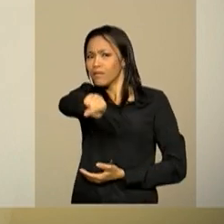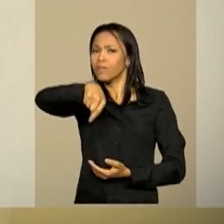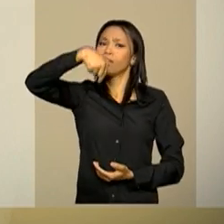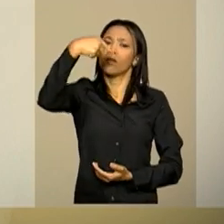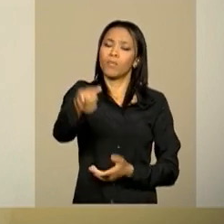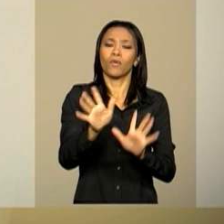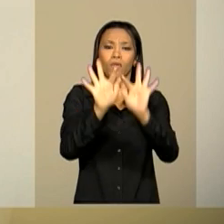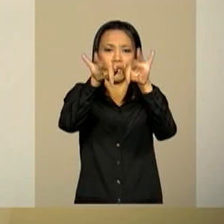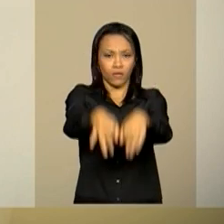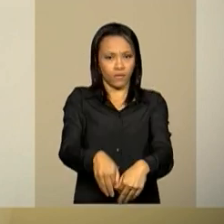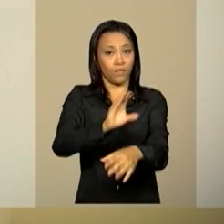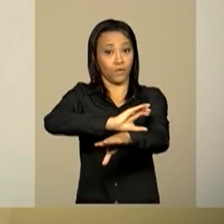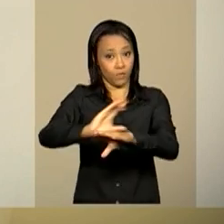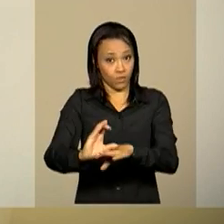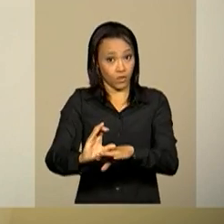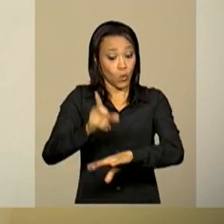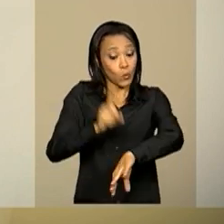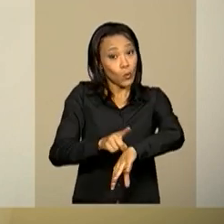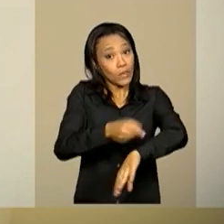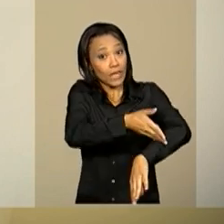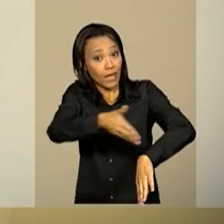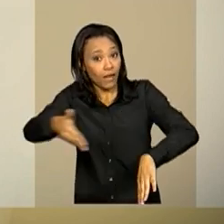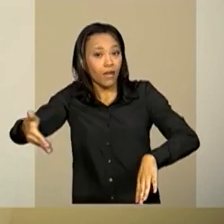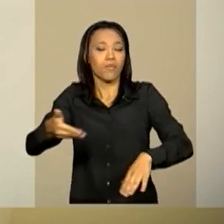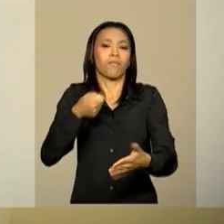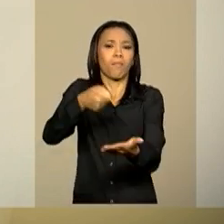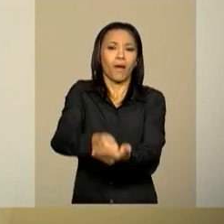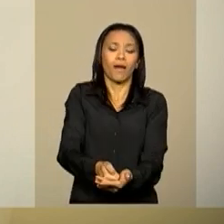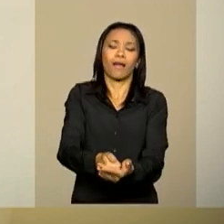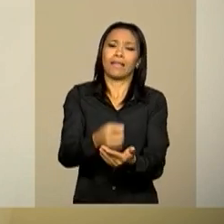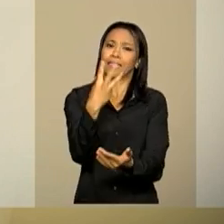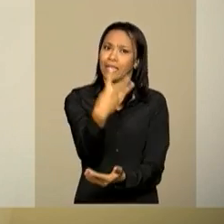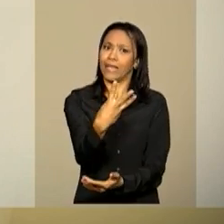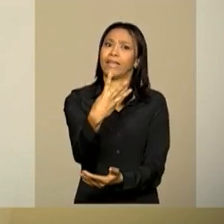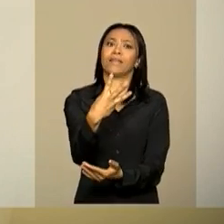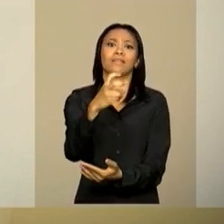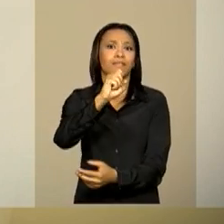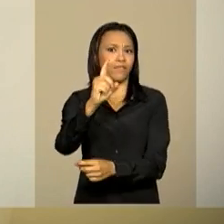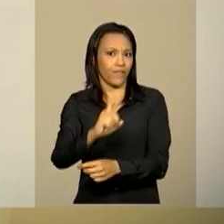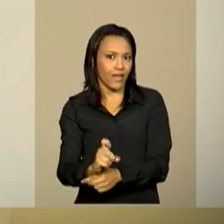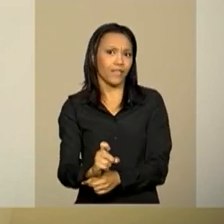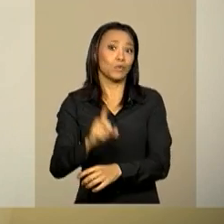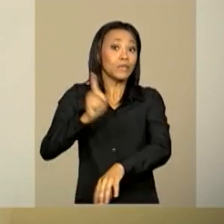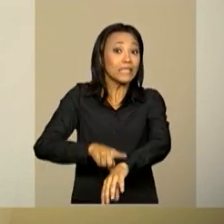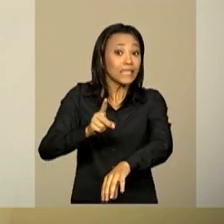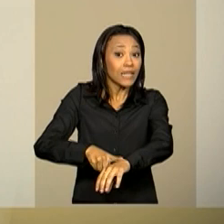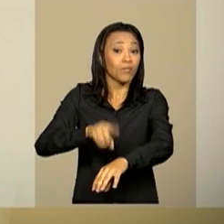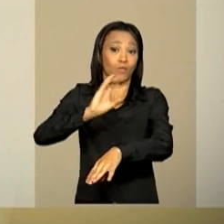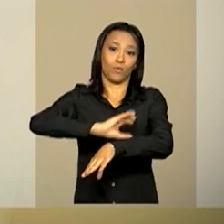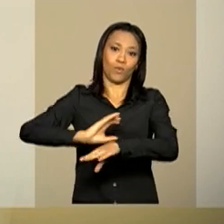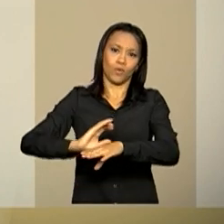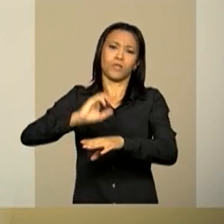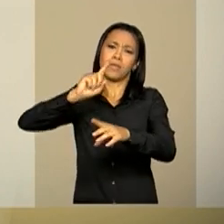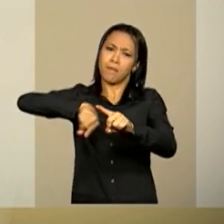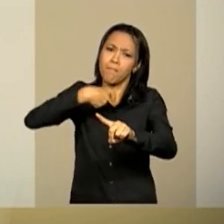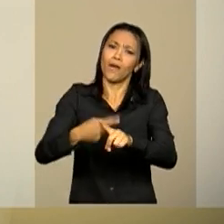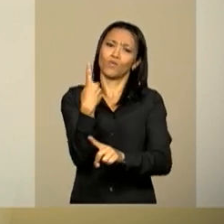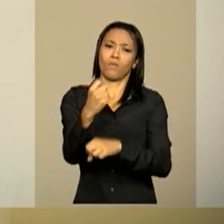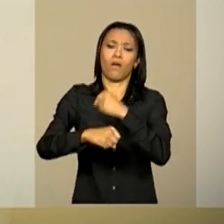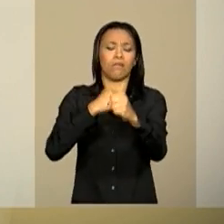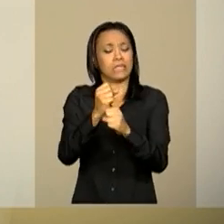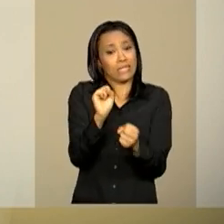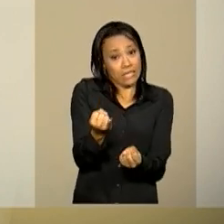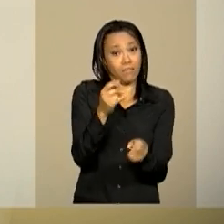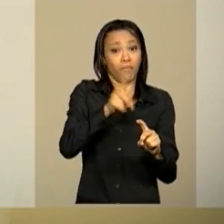conclusão do curso o prazo para pagar tem três vezes o tempo do curso mais um ano se for médico ou